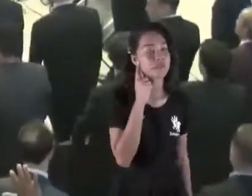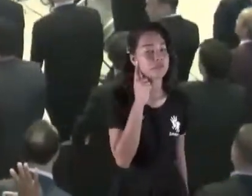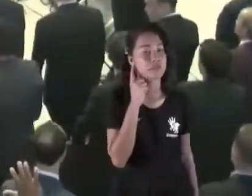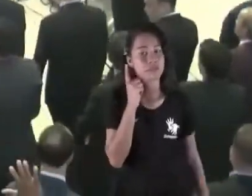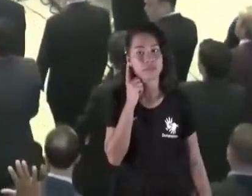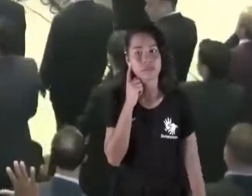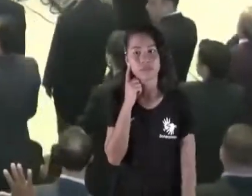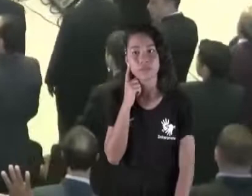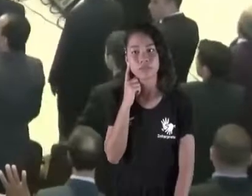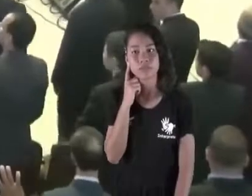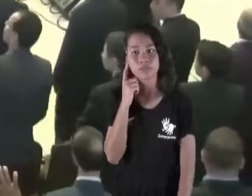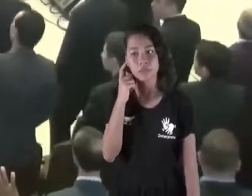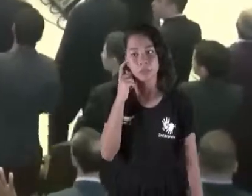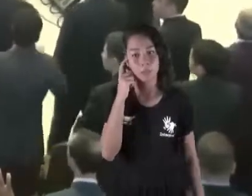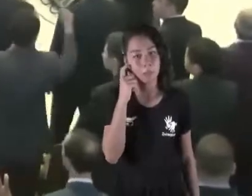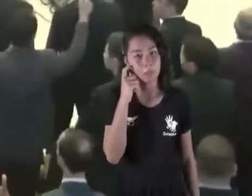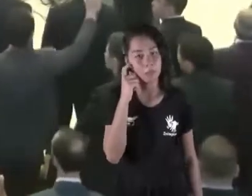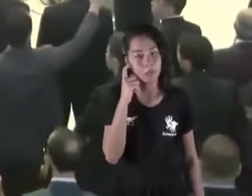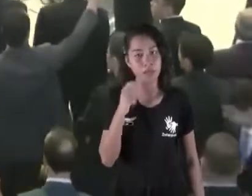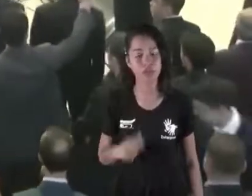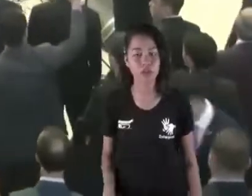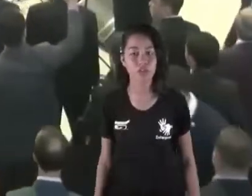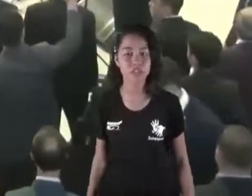o oceano